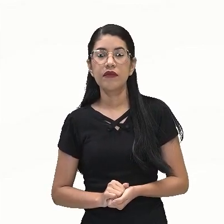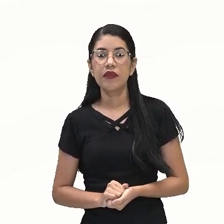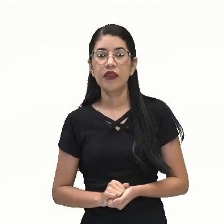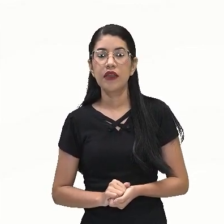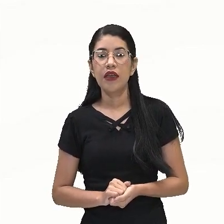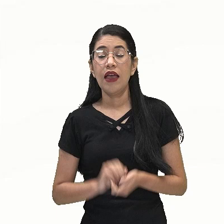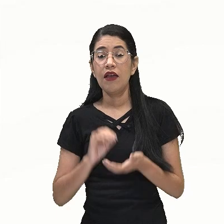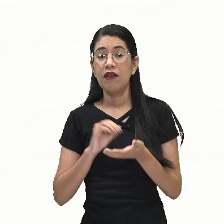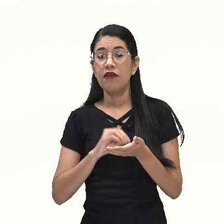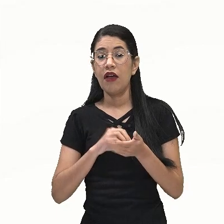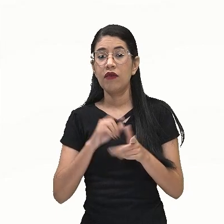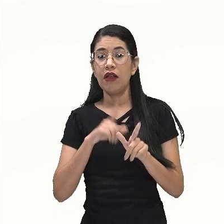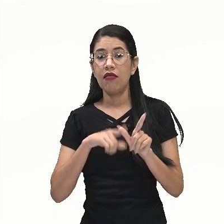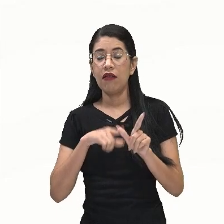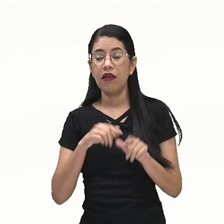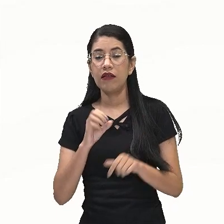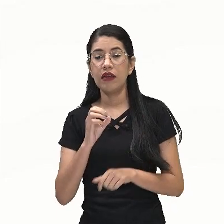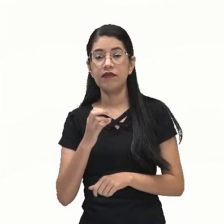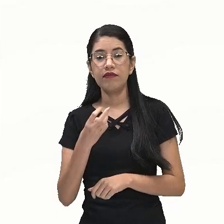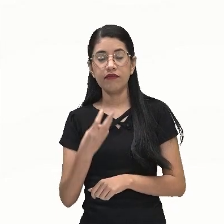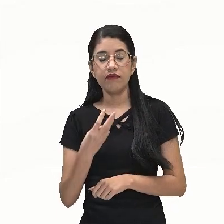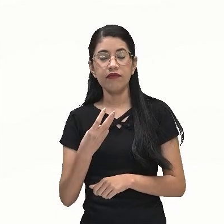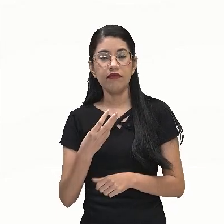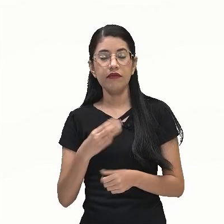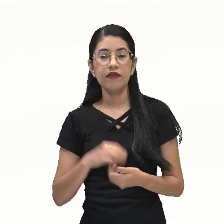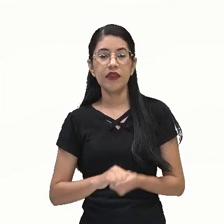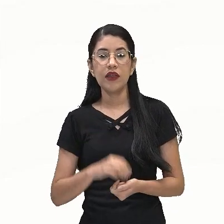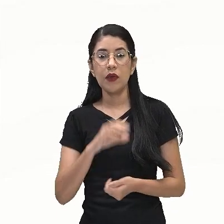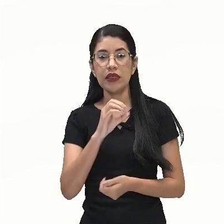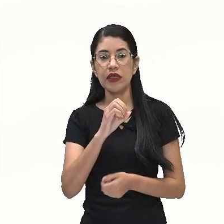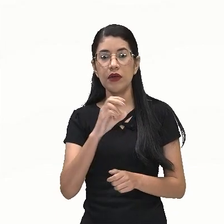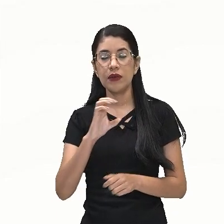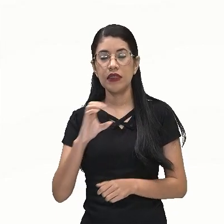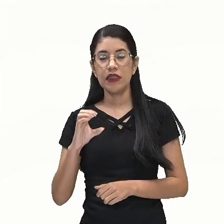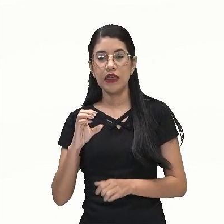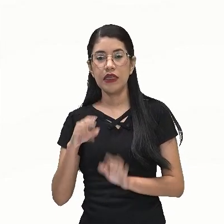terceira equação, que significa 0C é igual a 0,